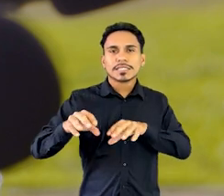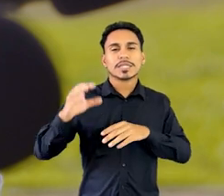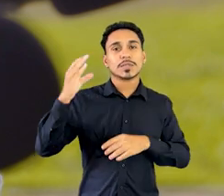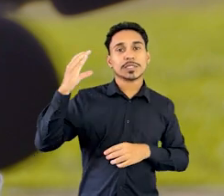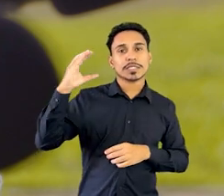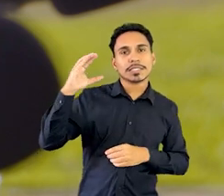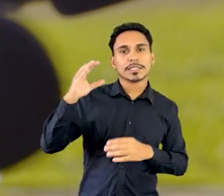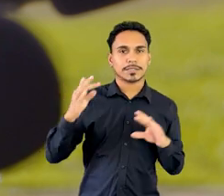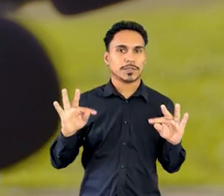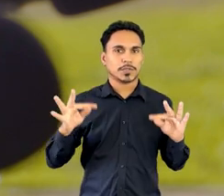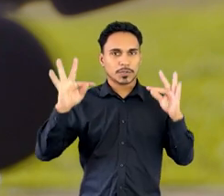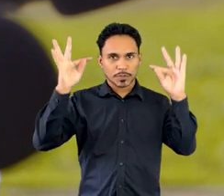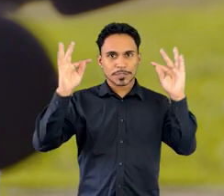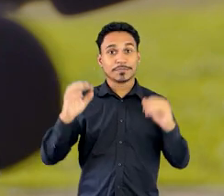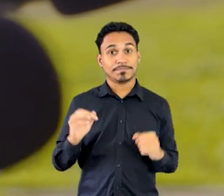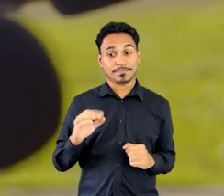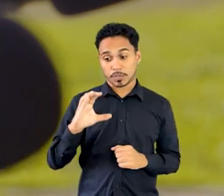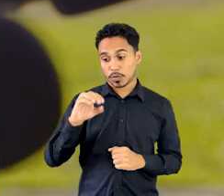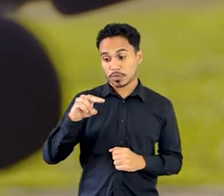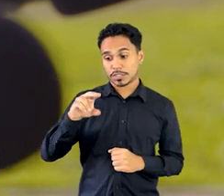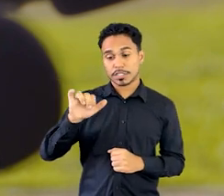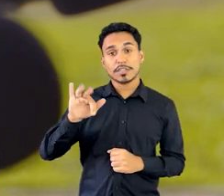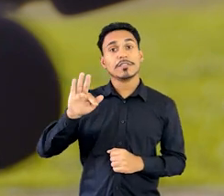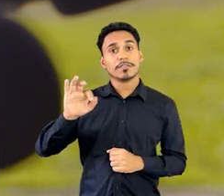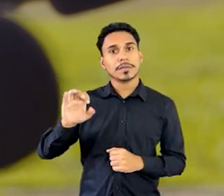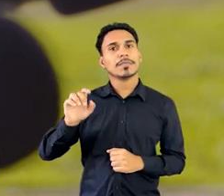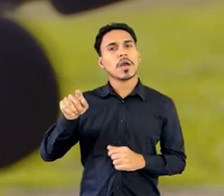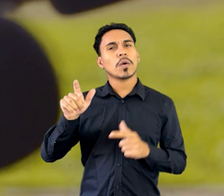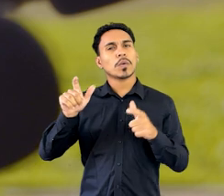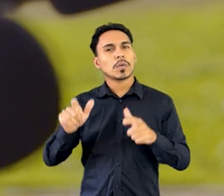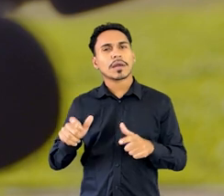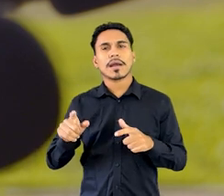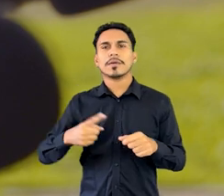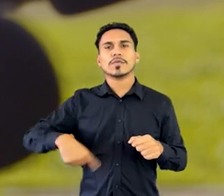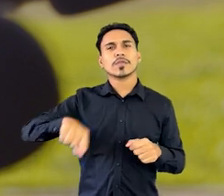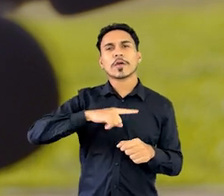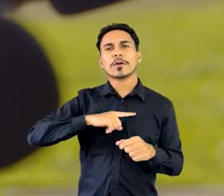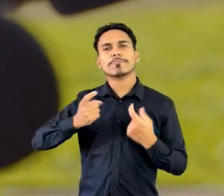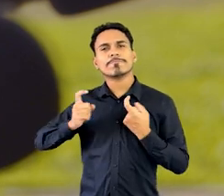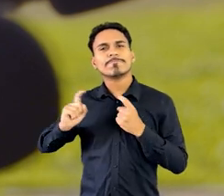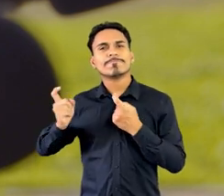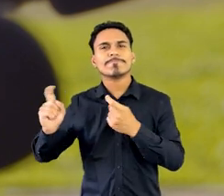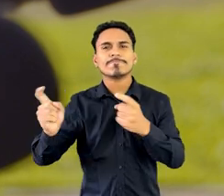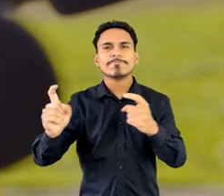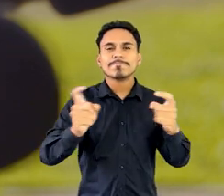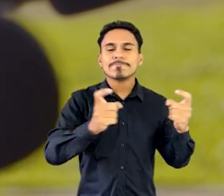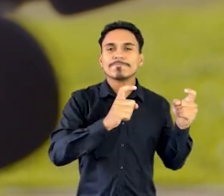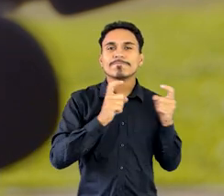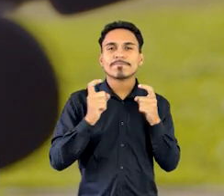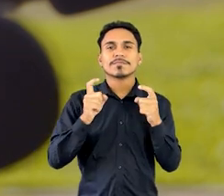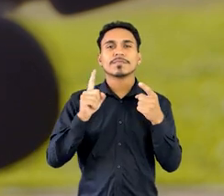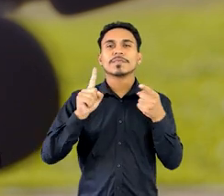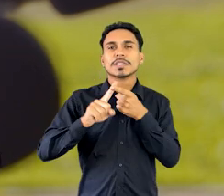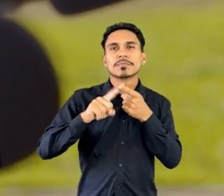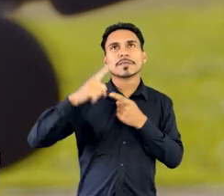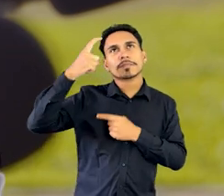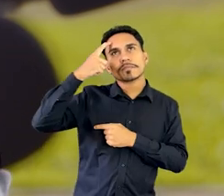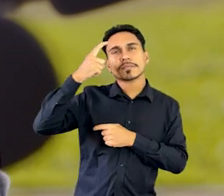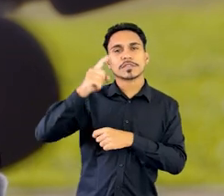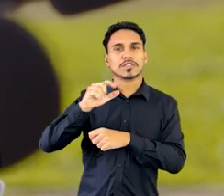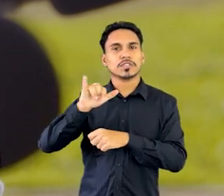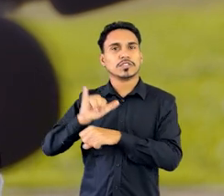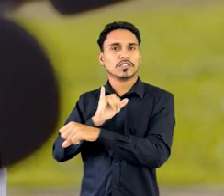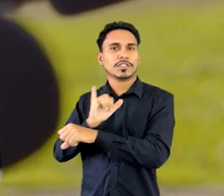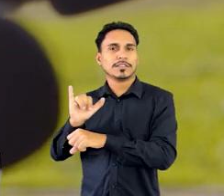educação ciência e tecnologia então o conif é um lugar é um espaço onde nós fazemos essas discussões e também é um lugar onde nós traçamos